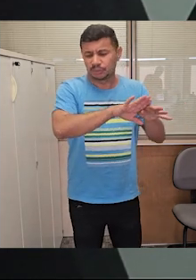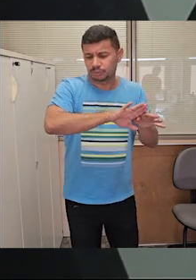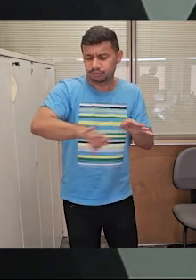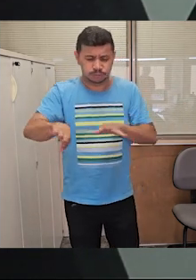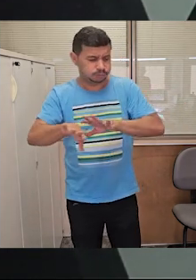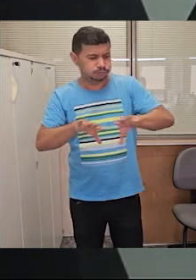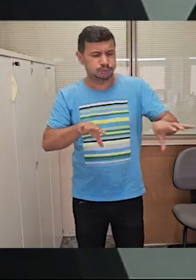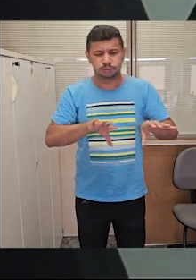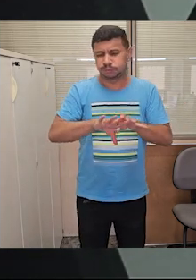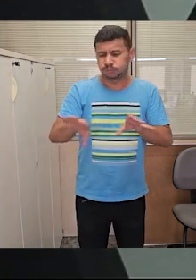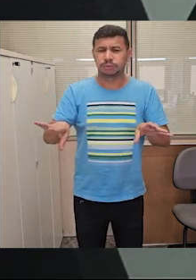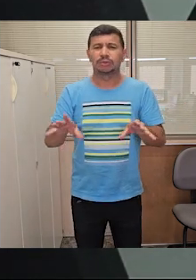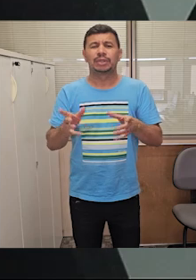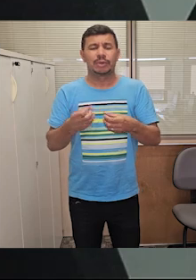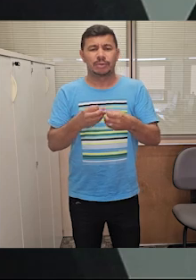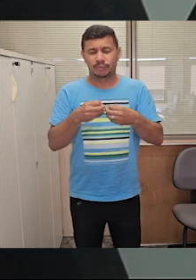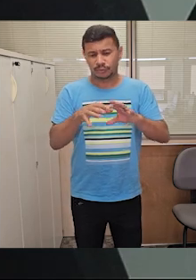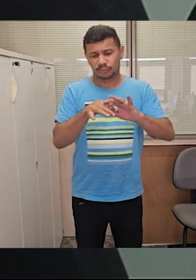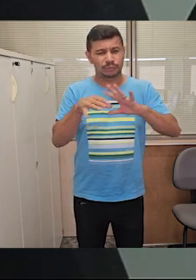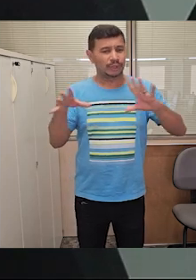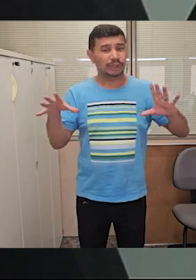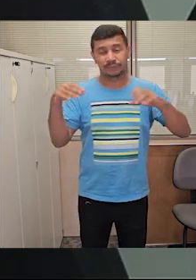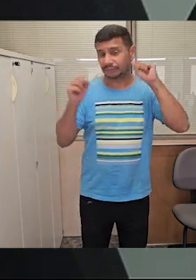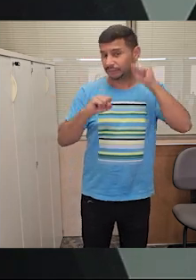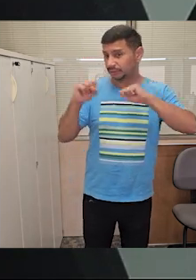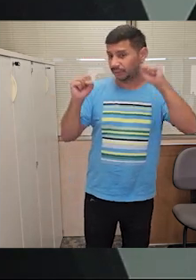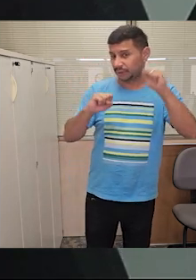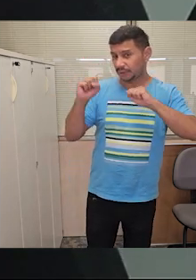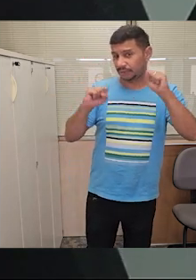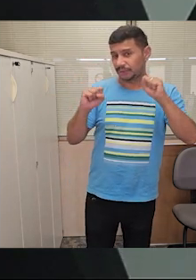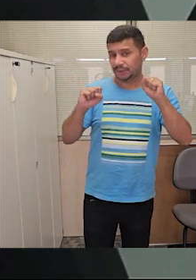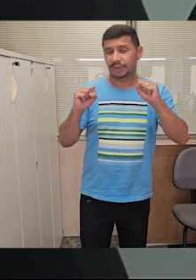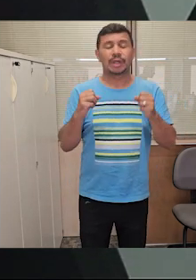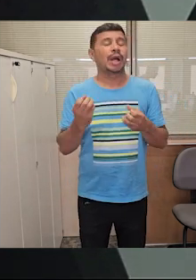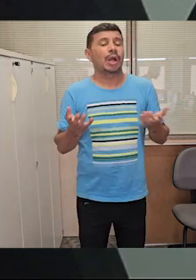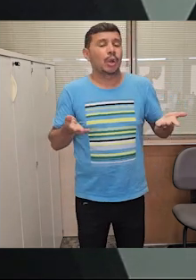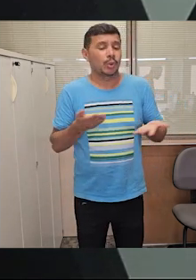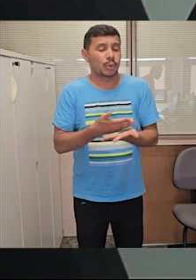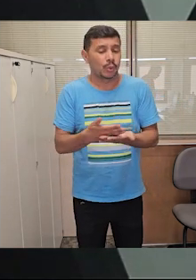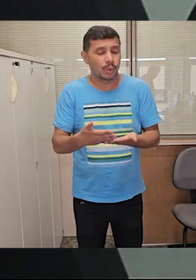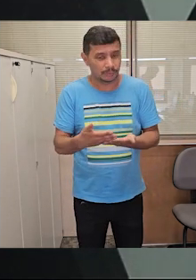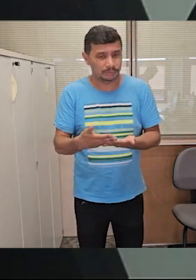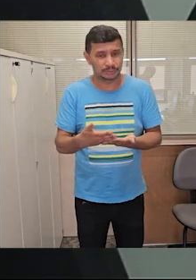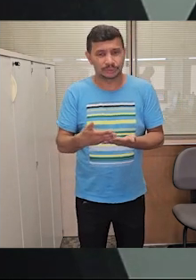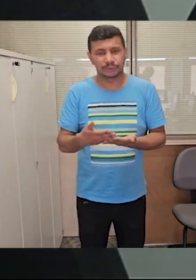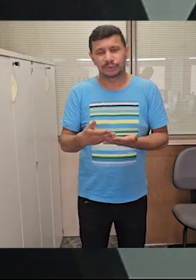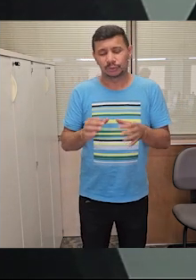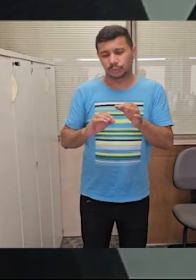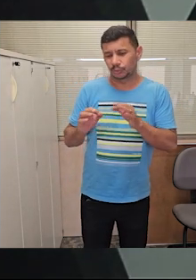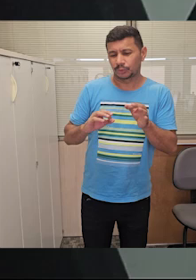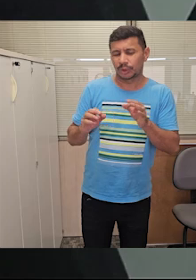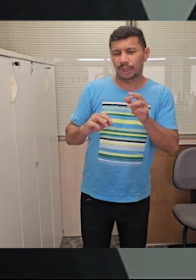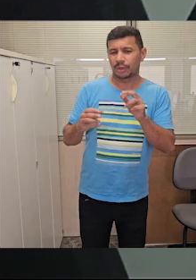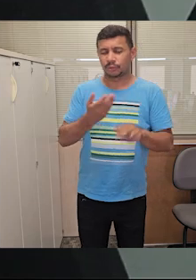desocupou a Lona Flex. Aí houve uma negociação e os companheiros não foram